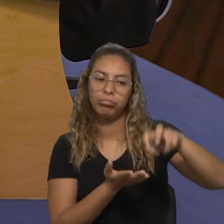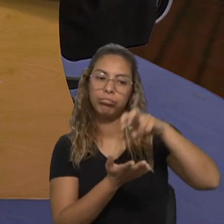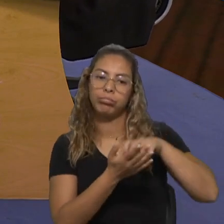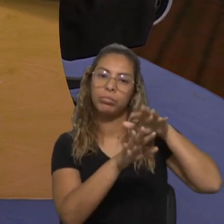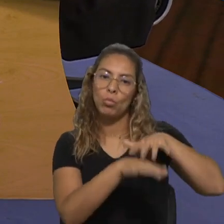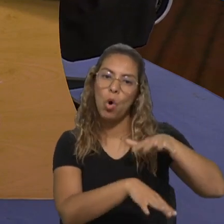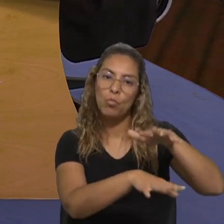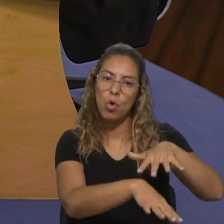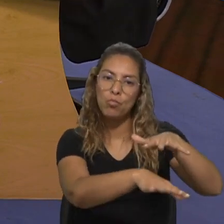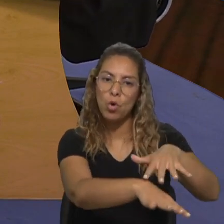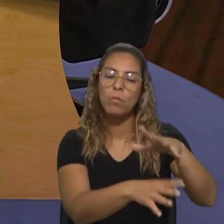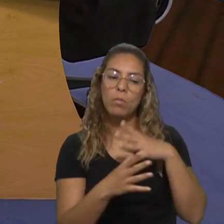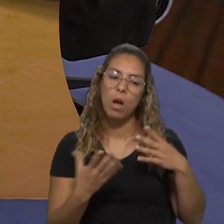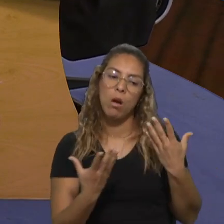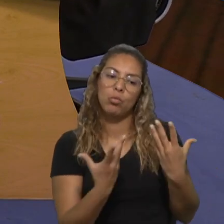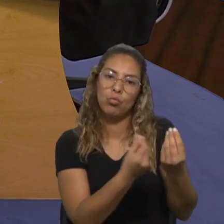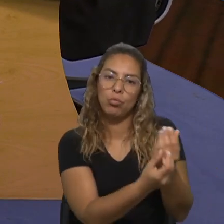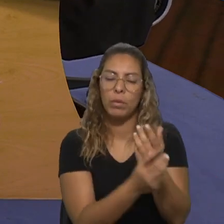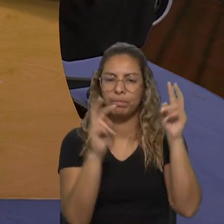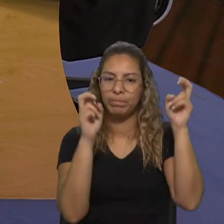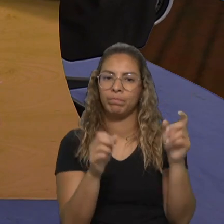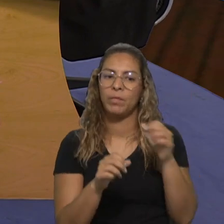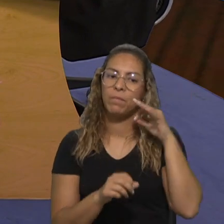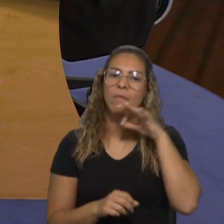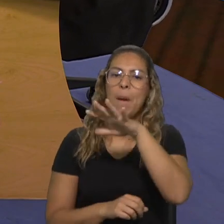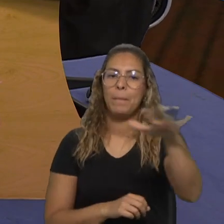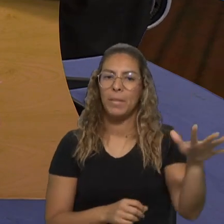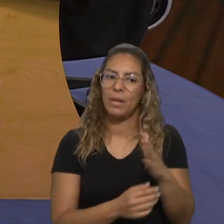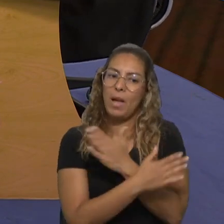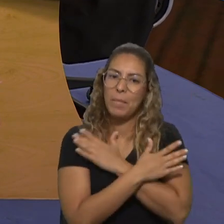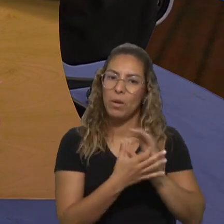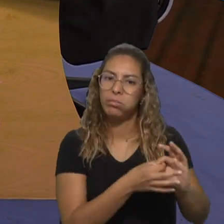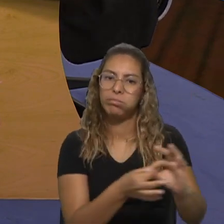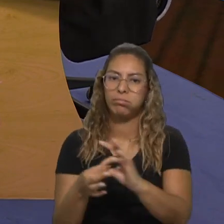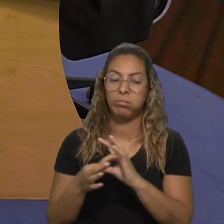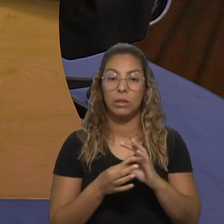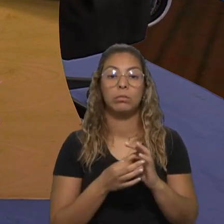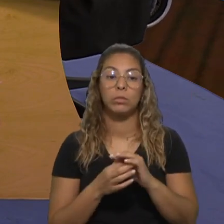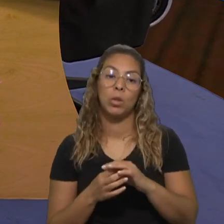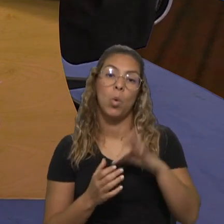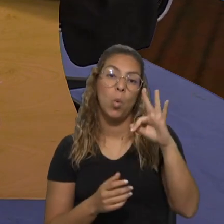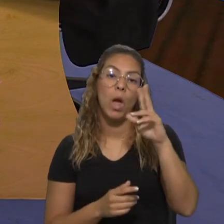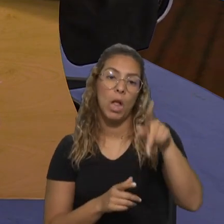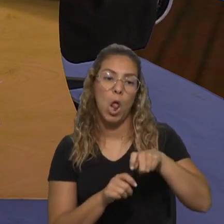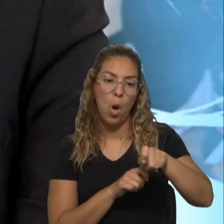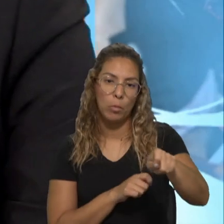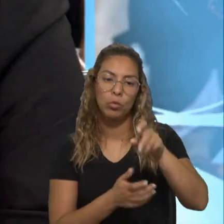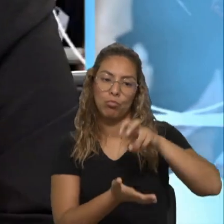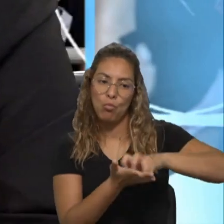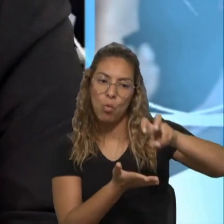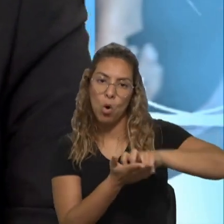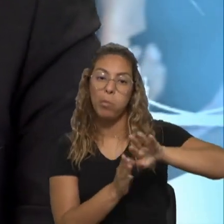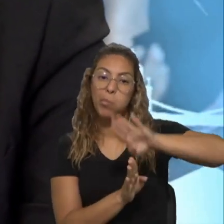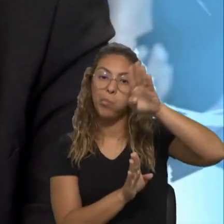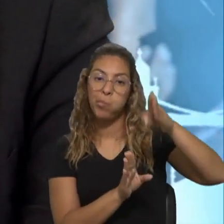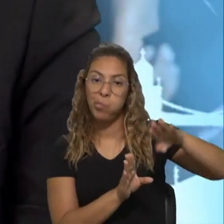num grande contexto de amizade, e, portanto, chegados ao Montijo, quem tem capacidade de fazer os 4 km que distam até ao Monte da Atalaia, fará. Quem